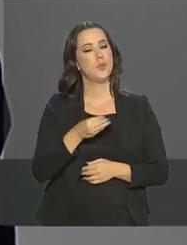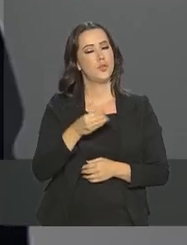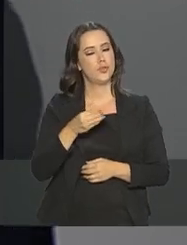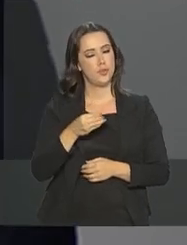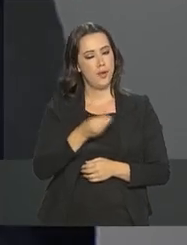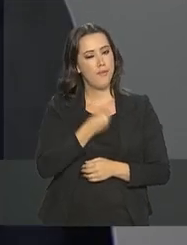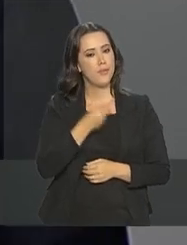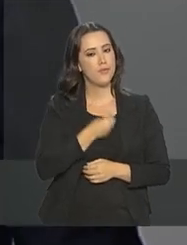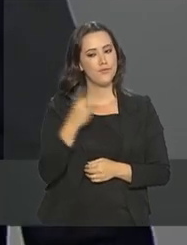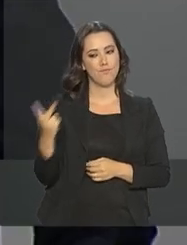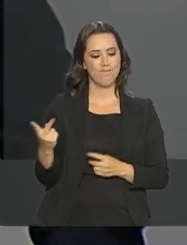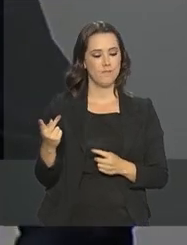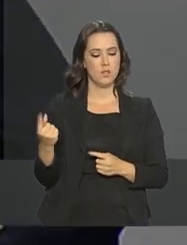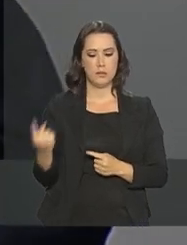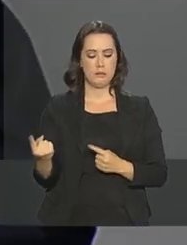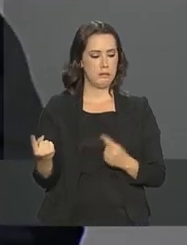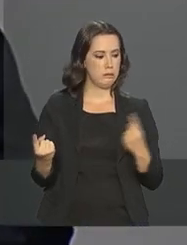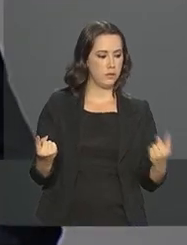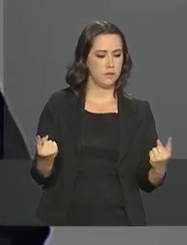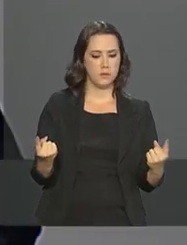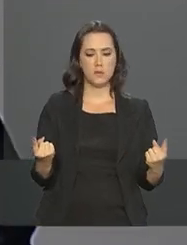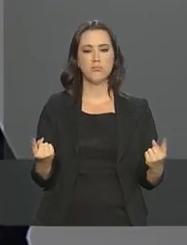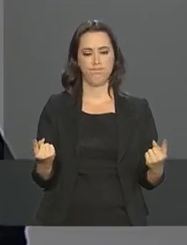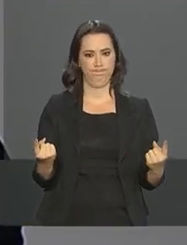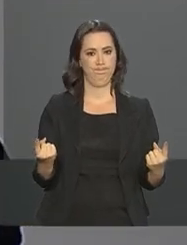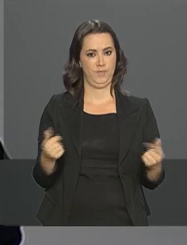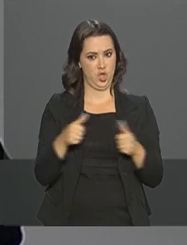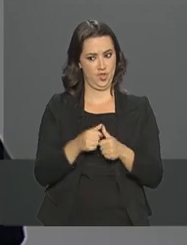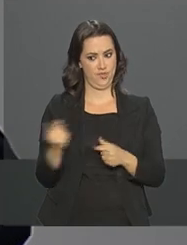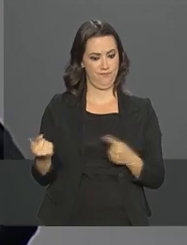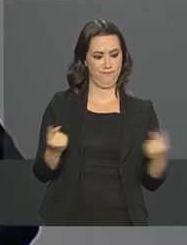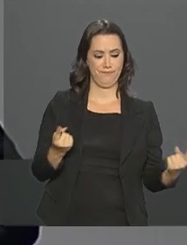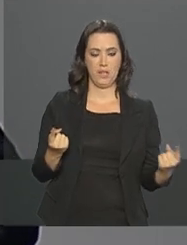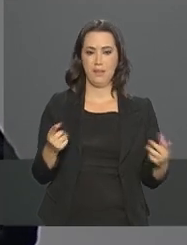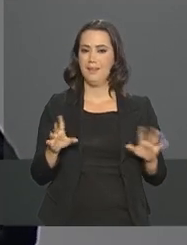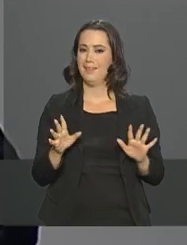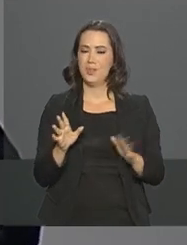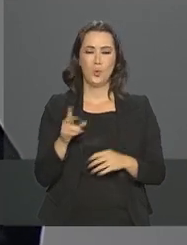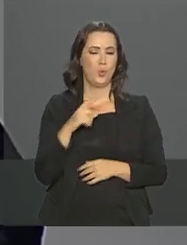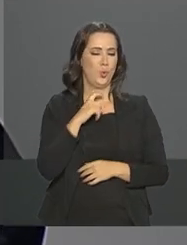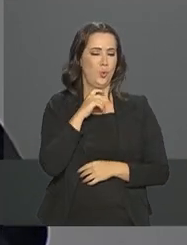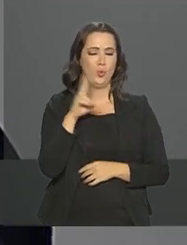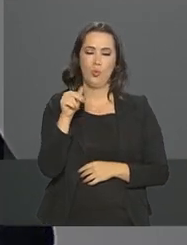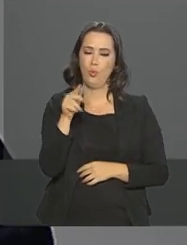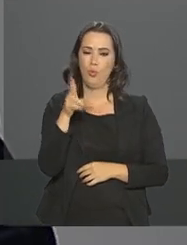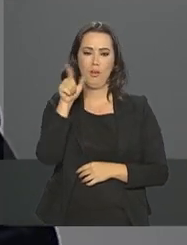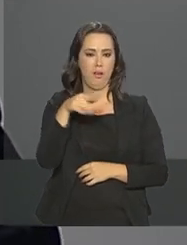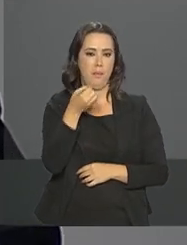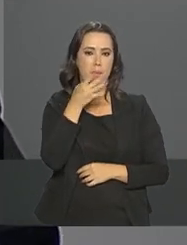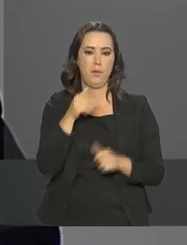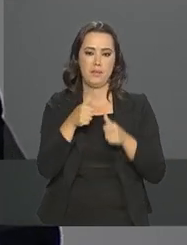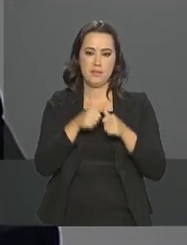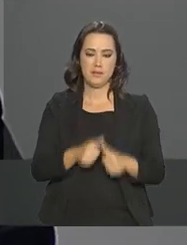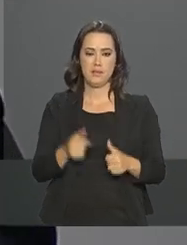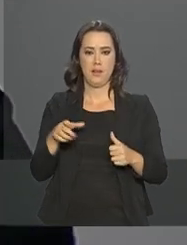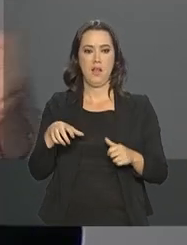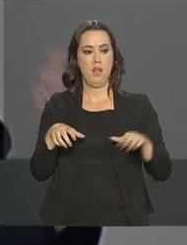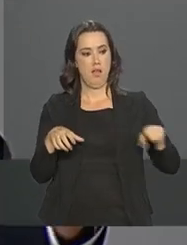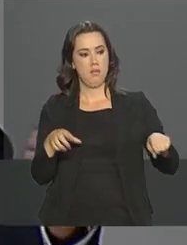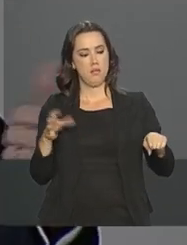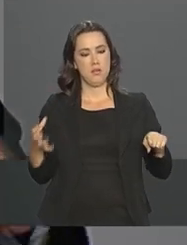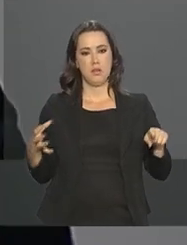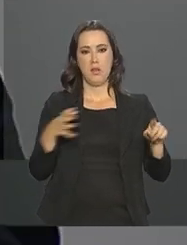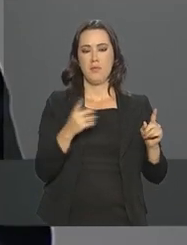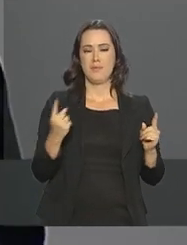e para nenhuma surpresa minha é interessante quando se estava na situação e se passava na oposição as